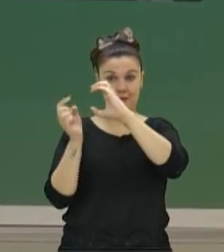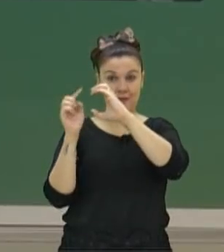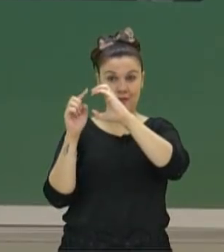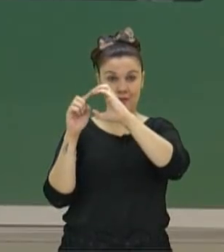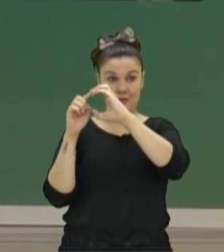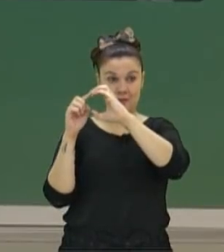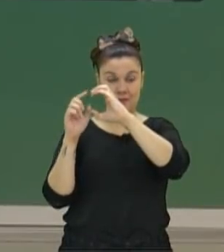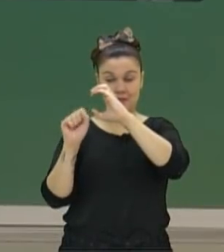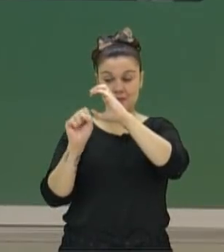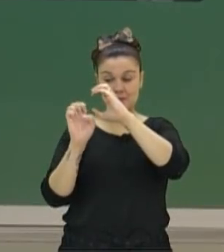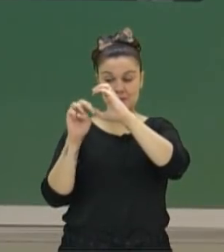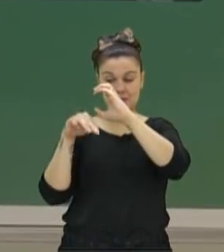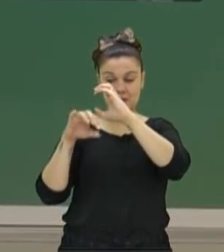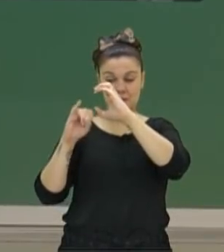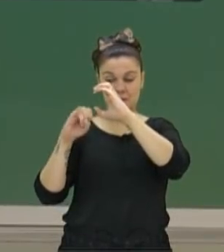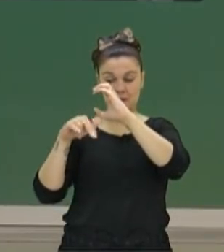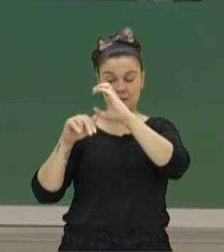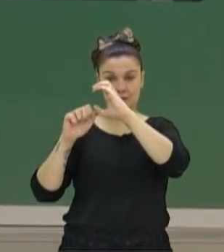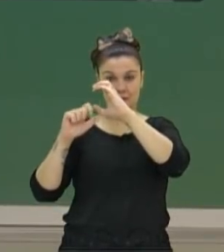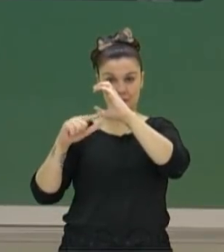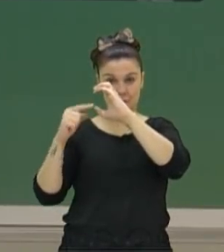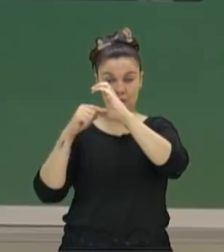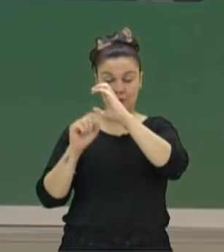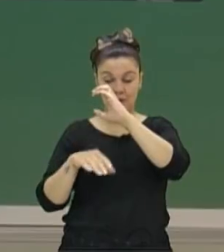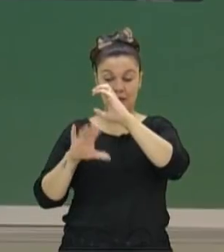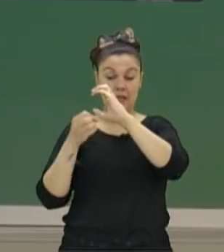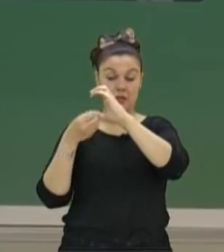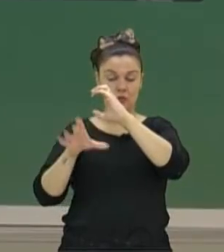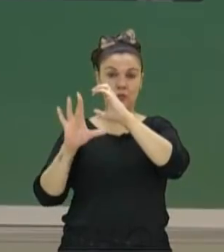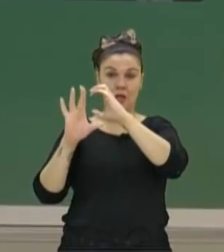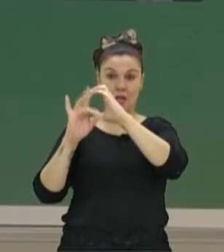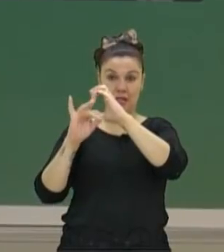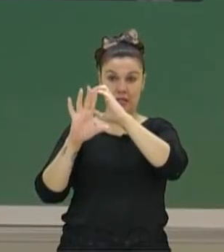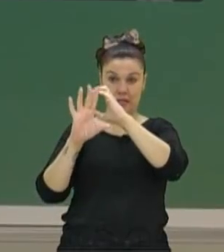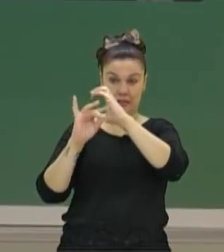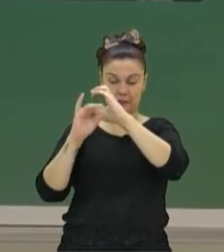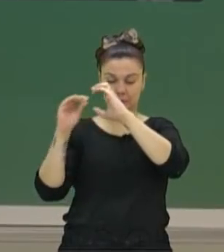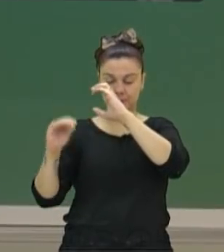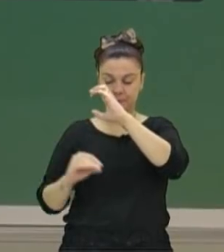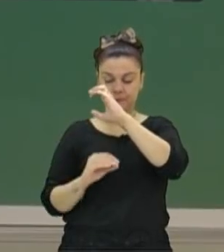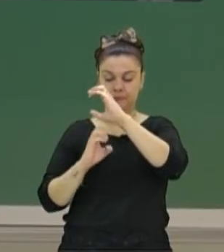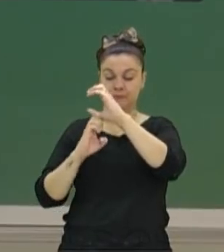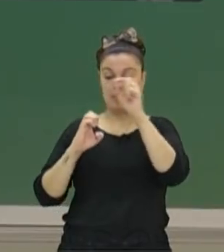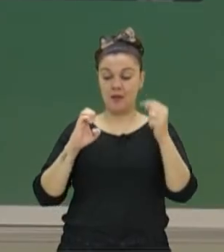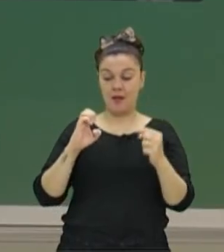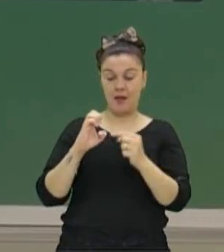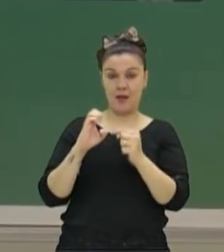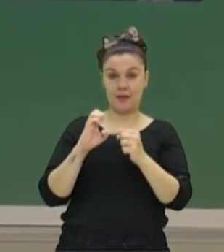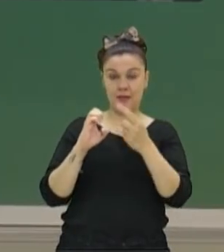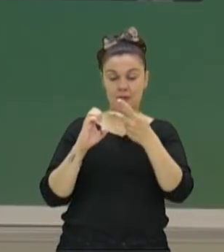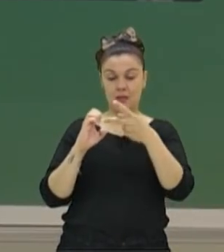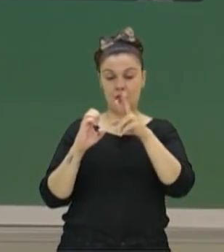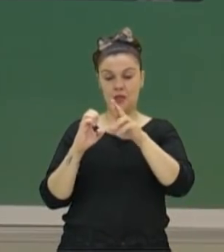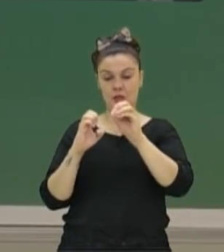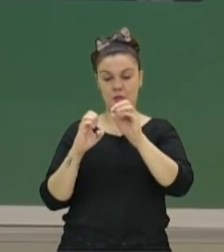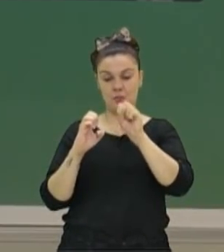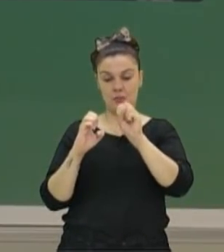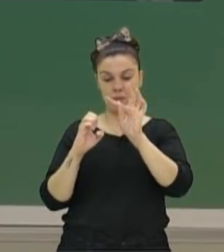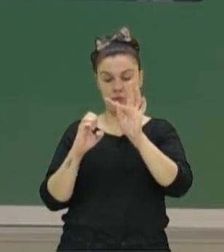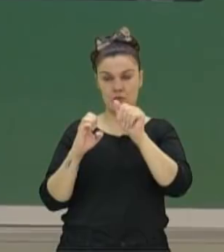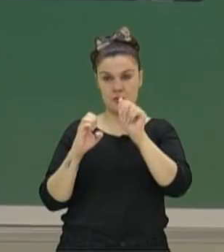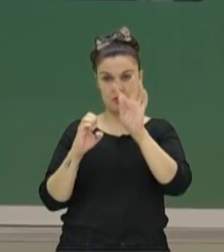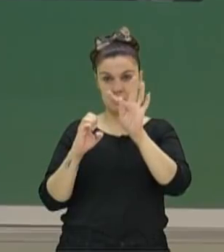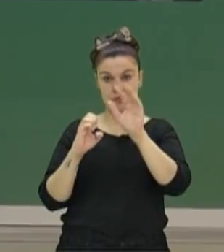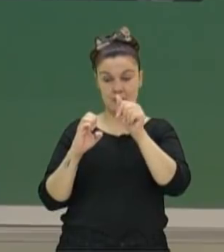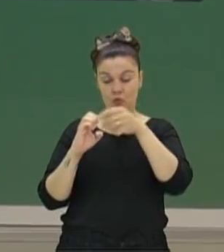pelas glândulas seminais, então, onde há a liberação desse líquido viscoso, passam pela próstata, onde